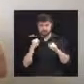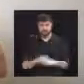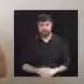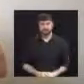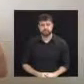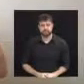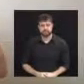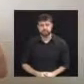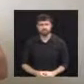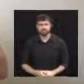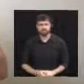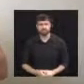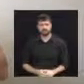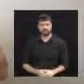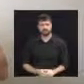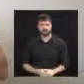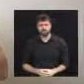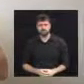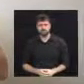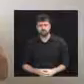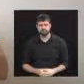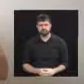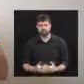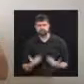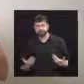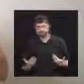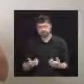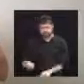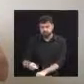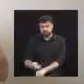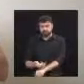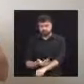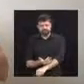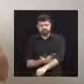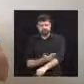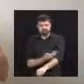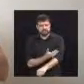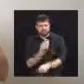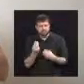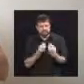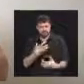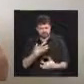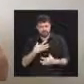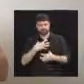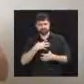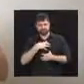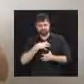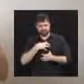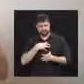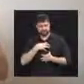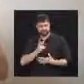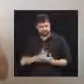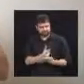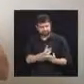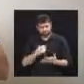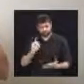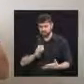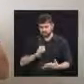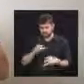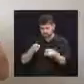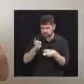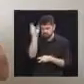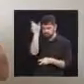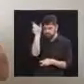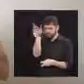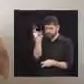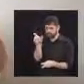né? Quais são as emoções mais prevalentes. Então nós enxergamos o indivíduo como